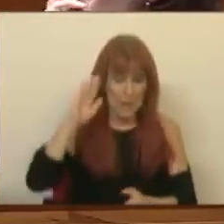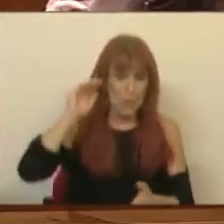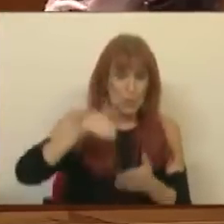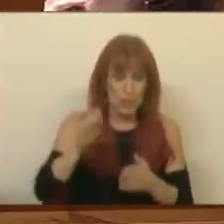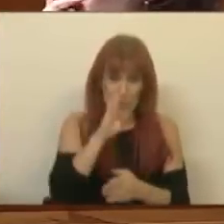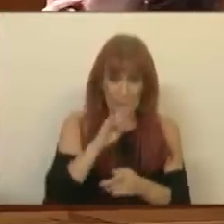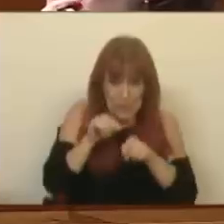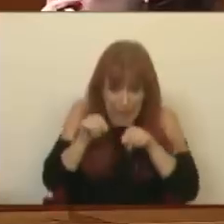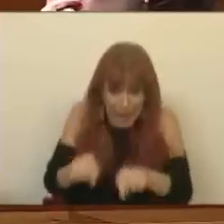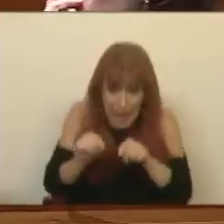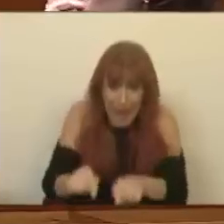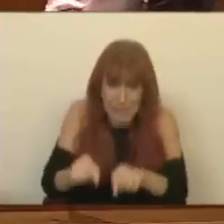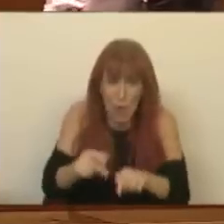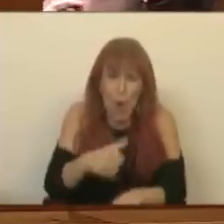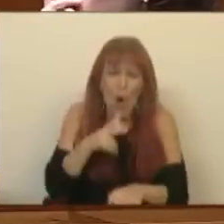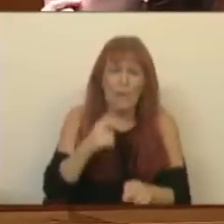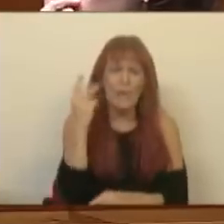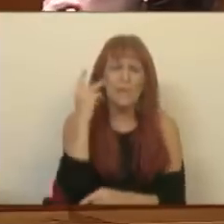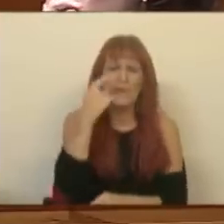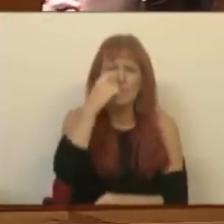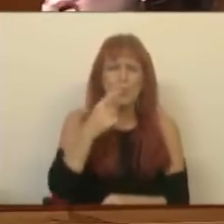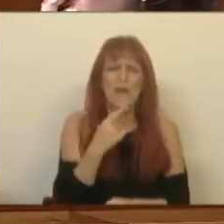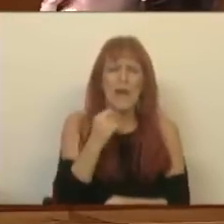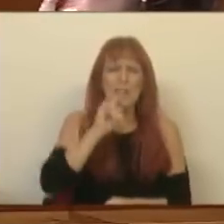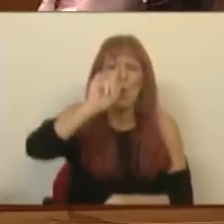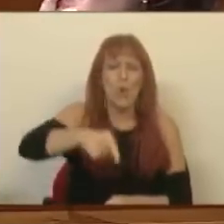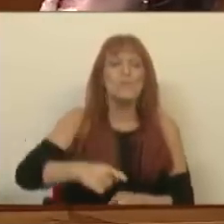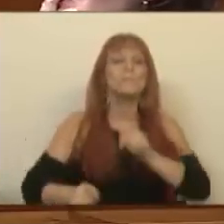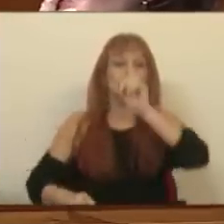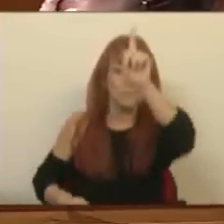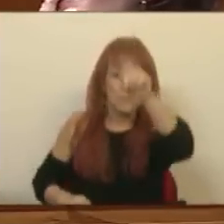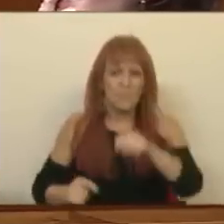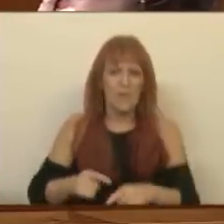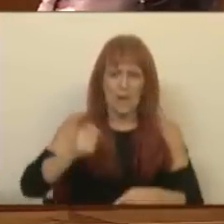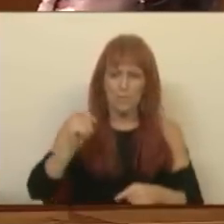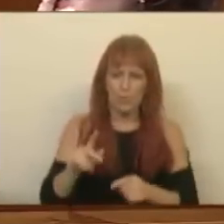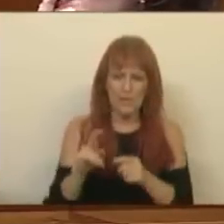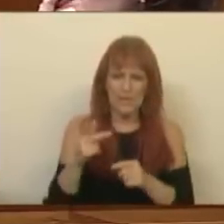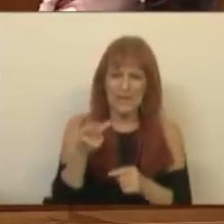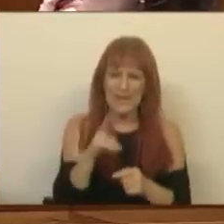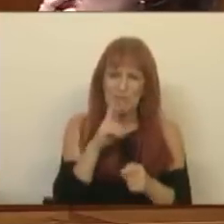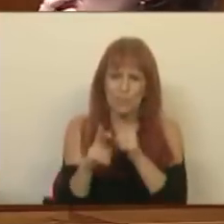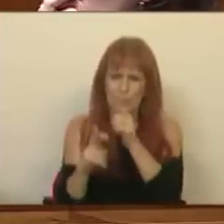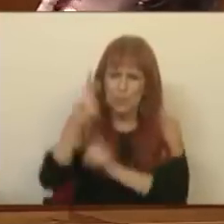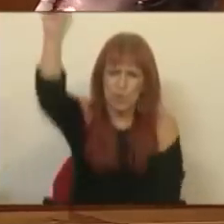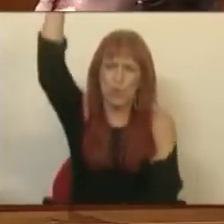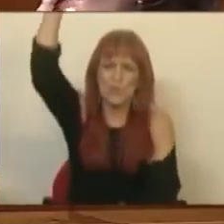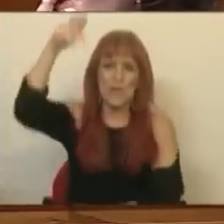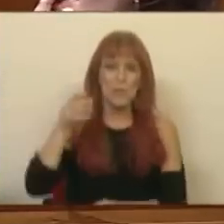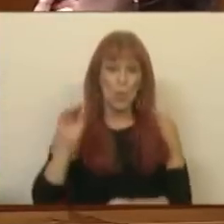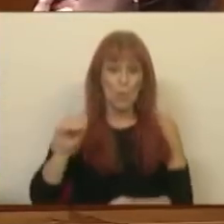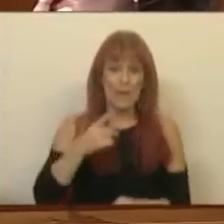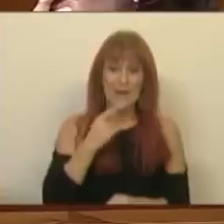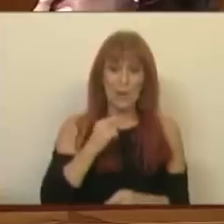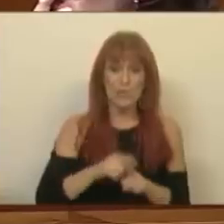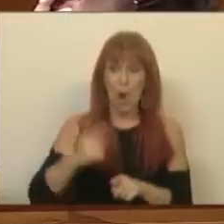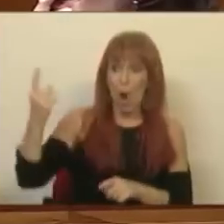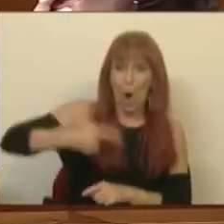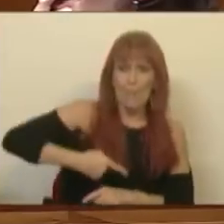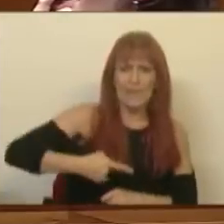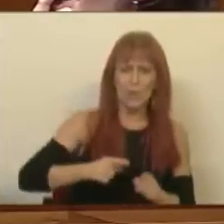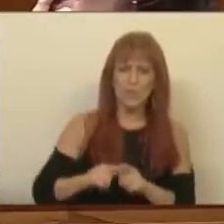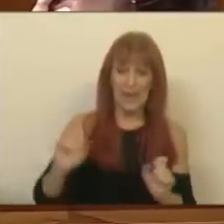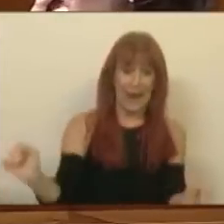resultado de partida dos britânicos foi a brutal subir na taxa de juro e o banco de Inglaterra ter sido obrigado